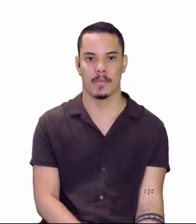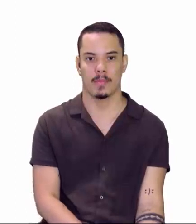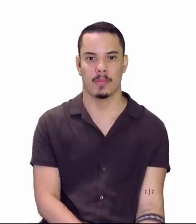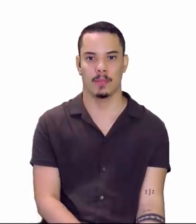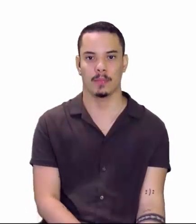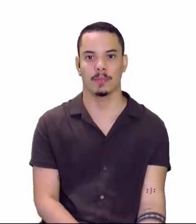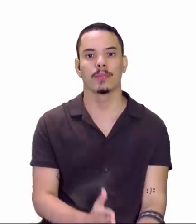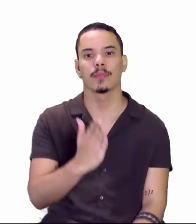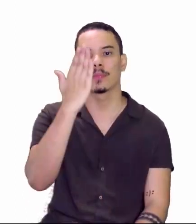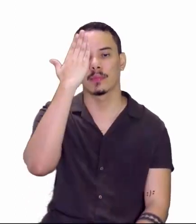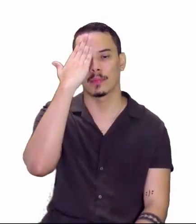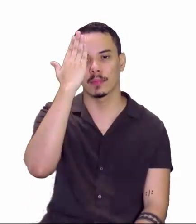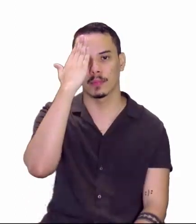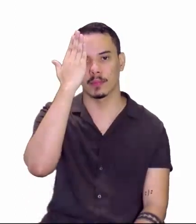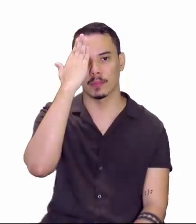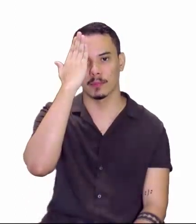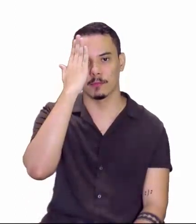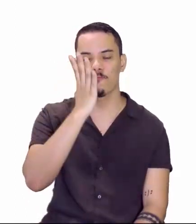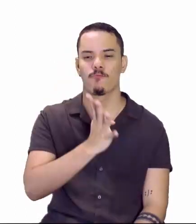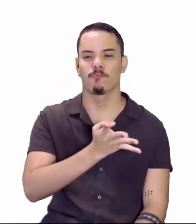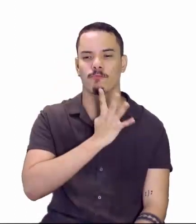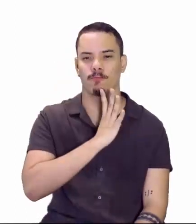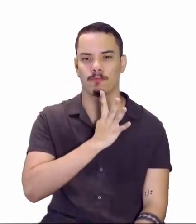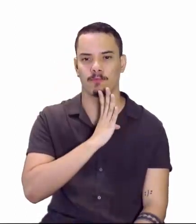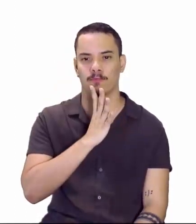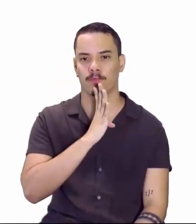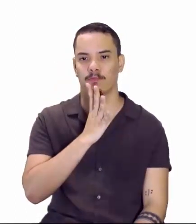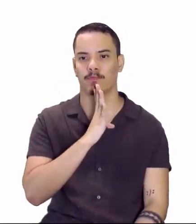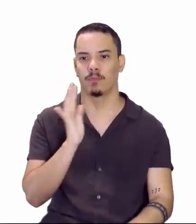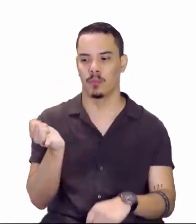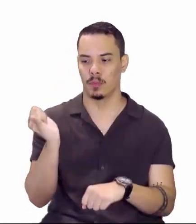Conhecendo-se o ânion do átomo X,